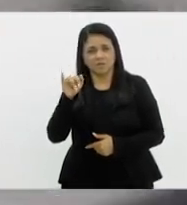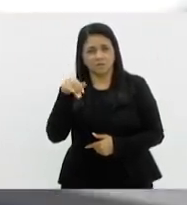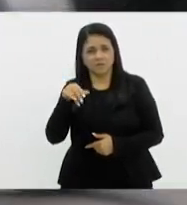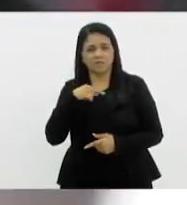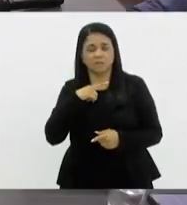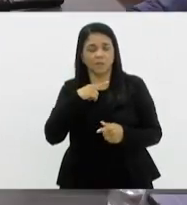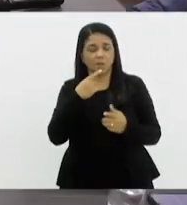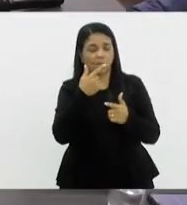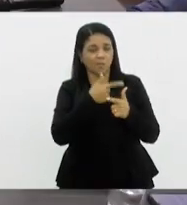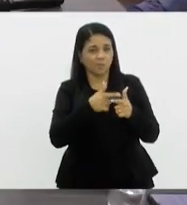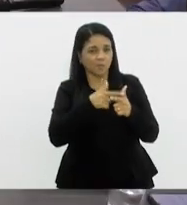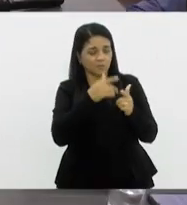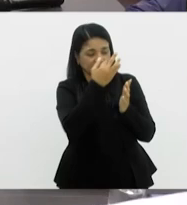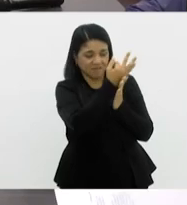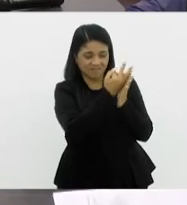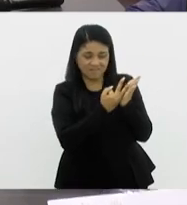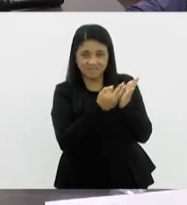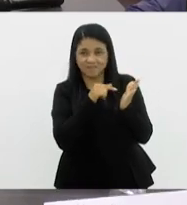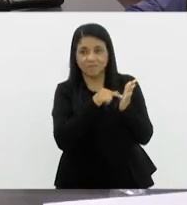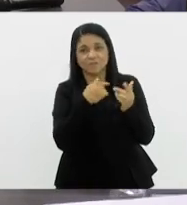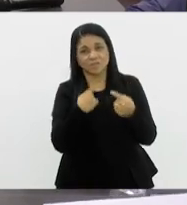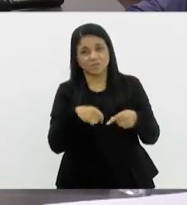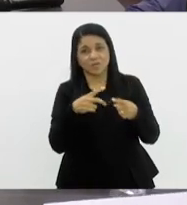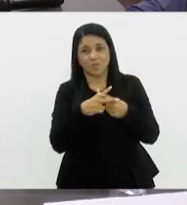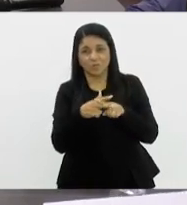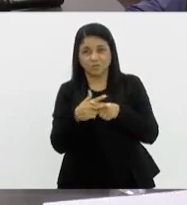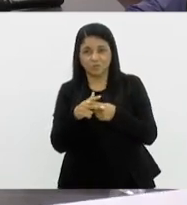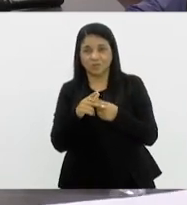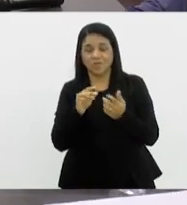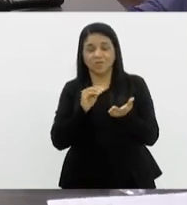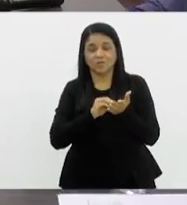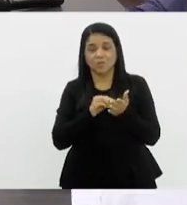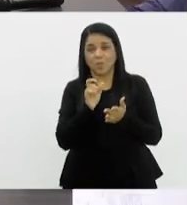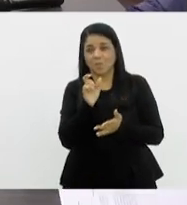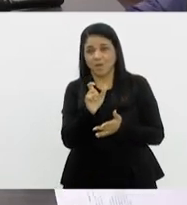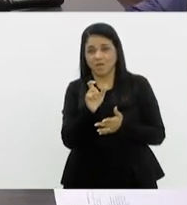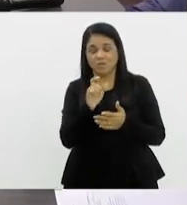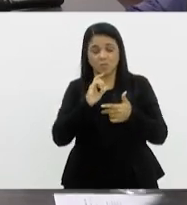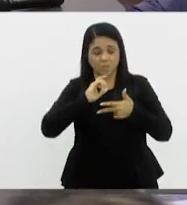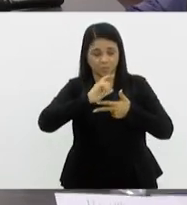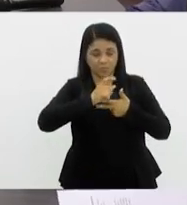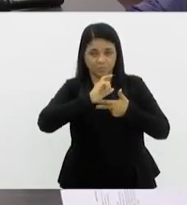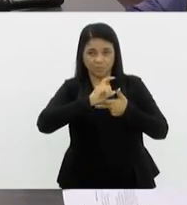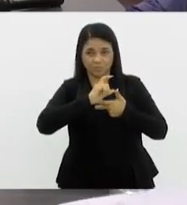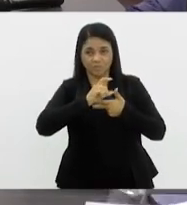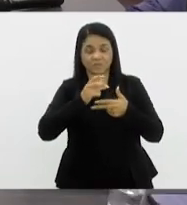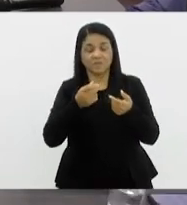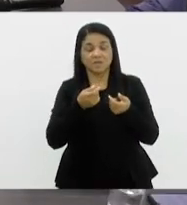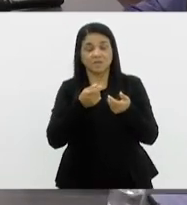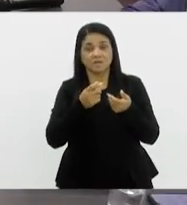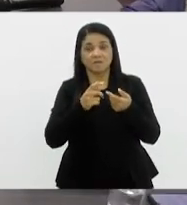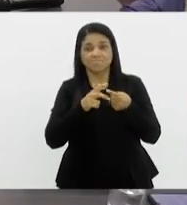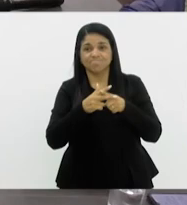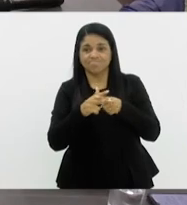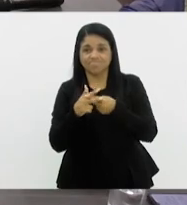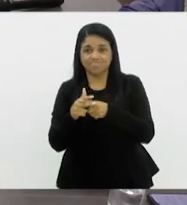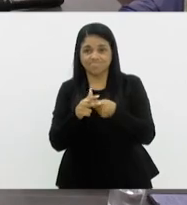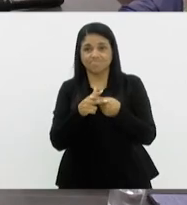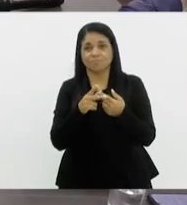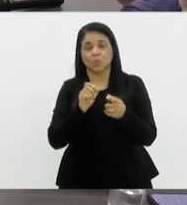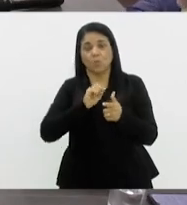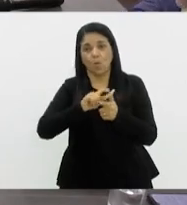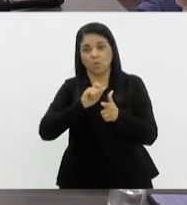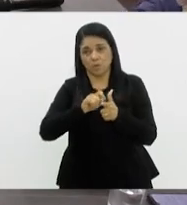de redação, precisava ser corrigido. Porque você vê que falta uma palavra, né? Fica o Poder Executivo a reajustar. Então, eu dei o parecer